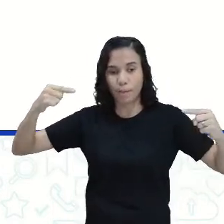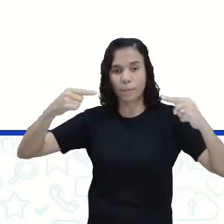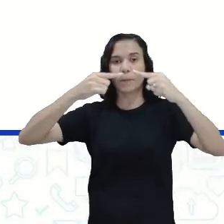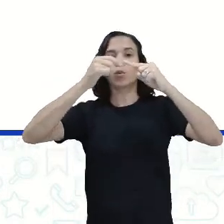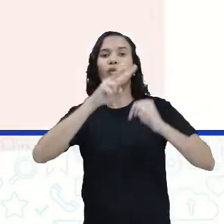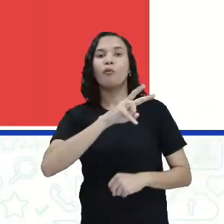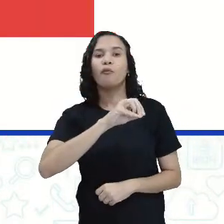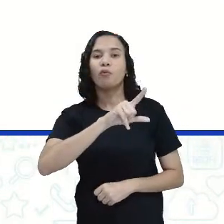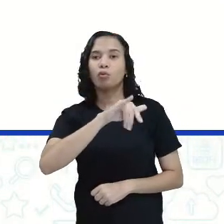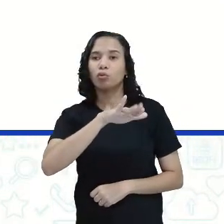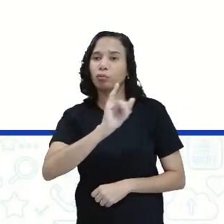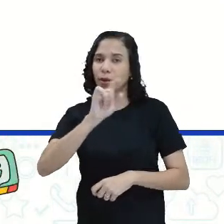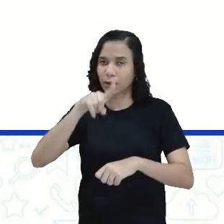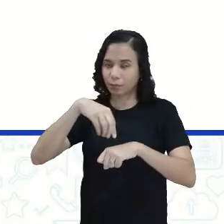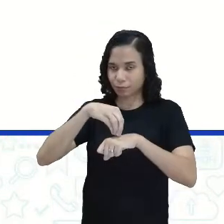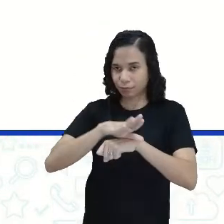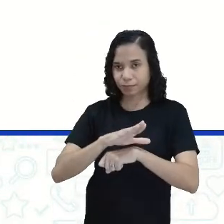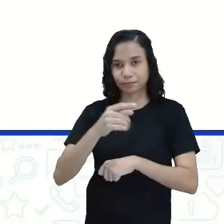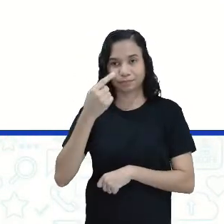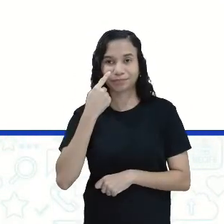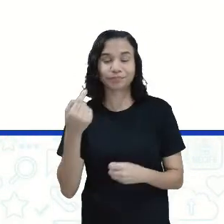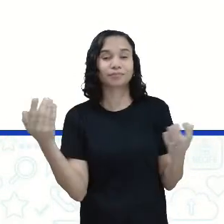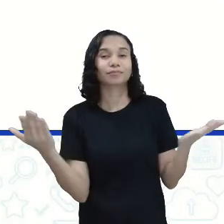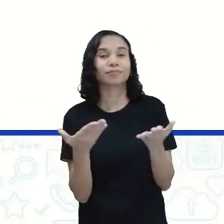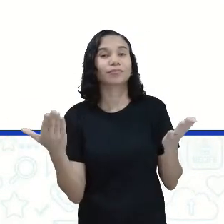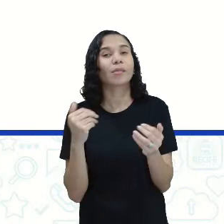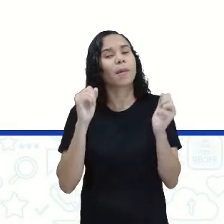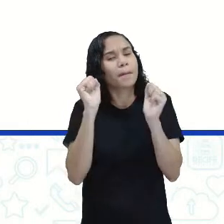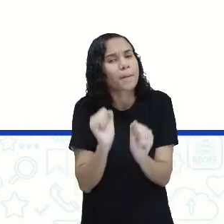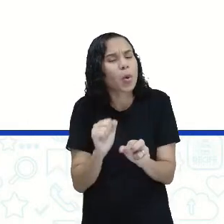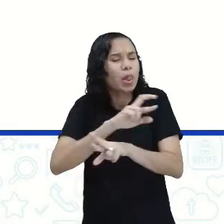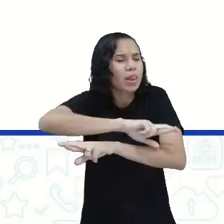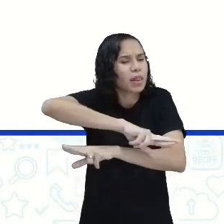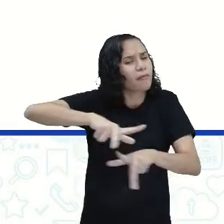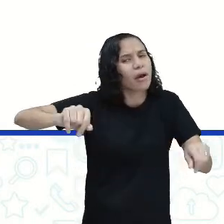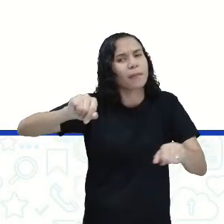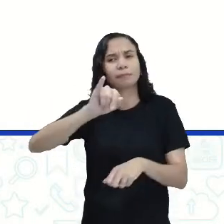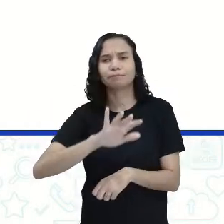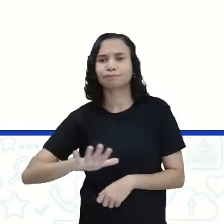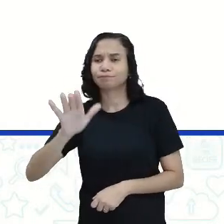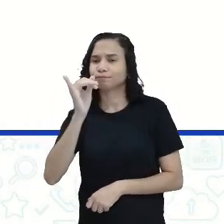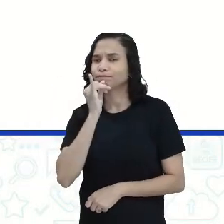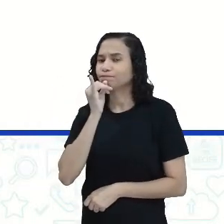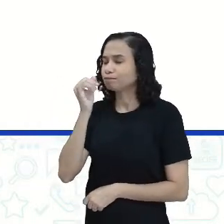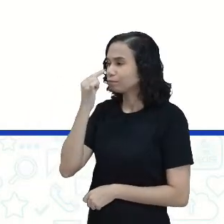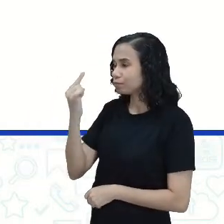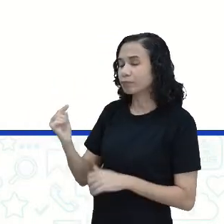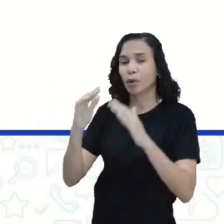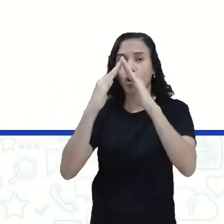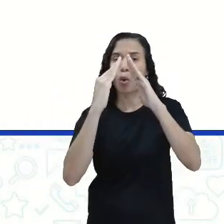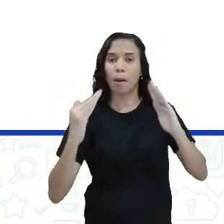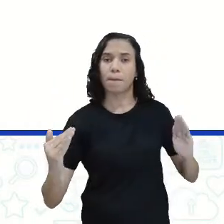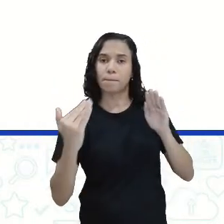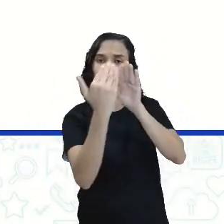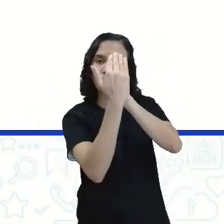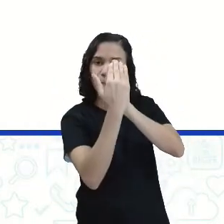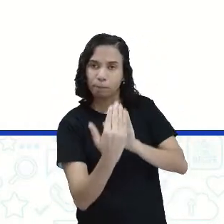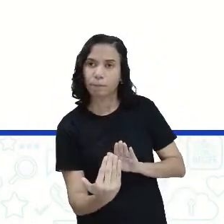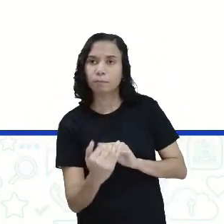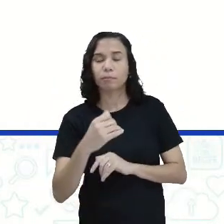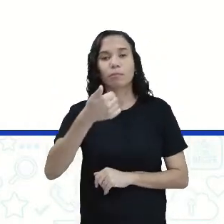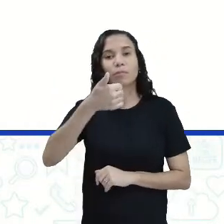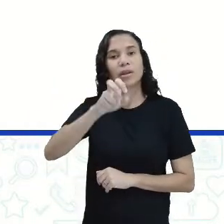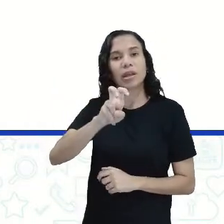É uma dica aí que eu dou a vocês. E aí esse volume pode ser de outras figuras também. Por exemplo, aí apareceu uma pirâmide, aí 15